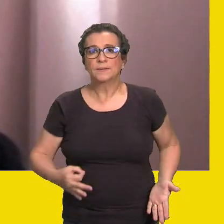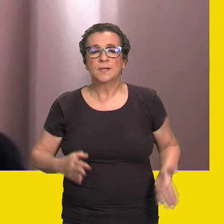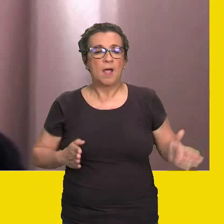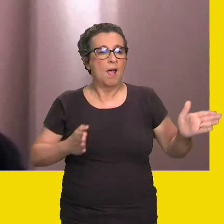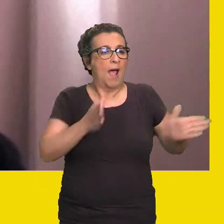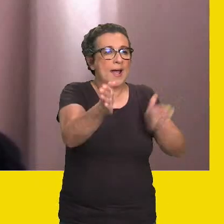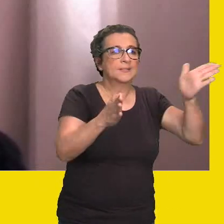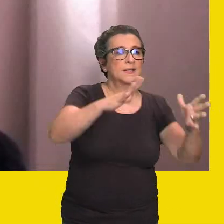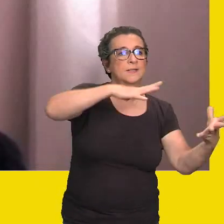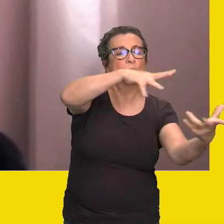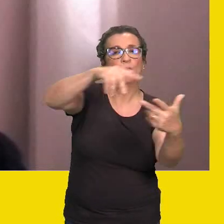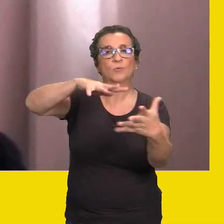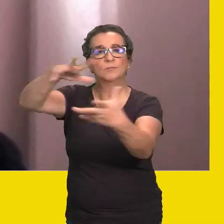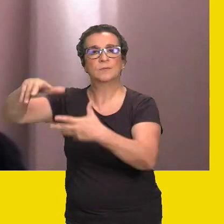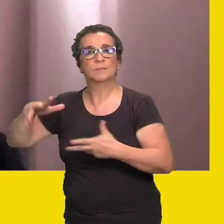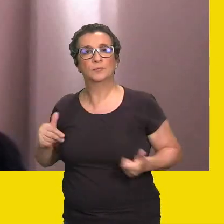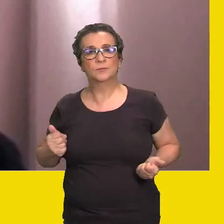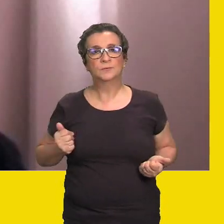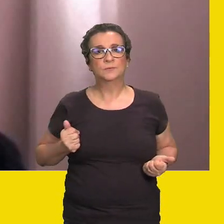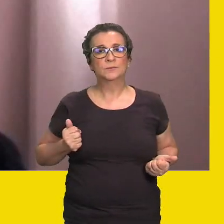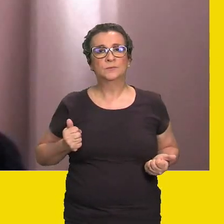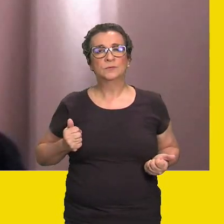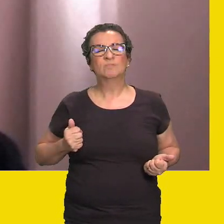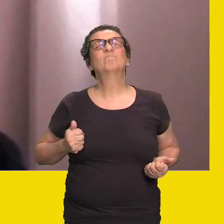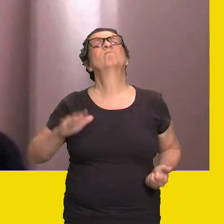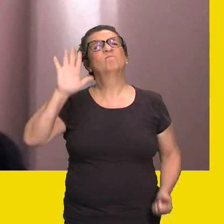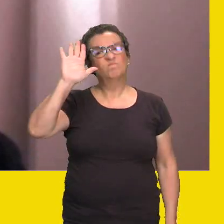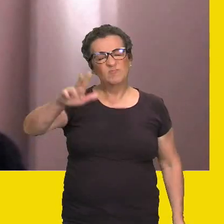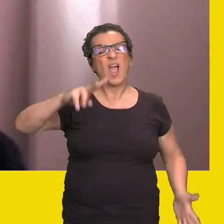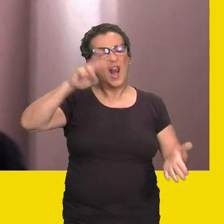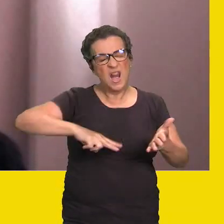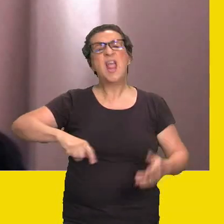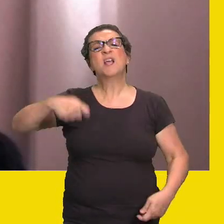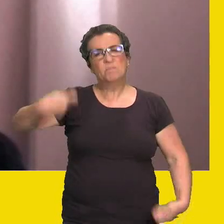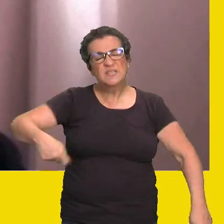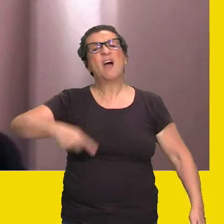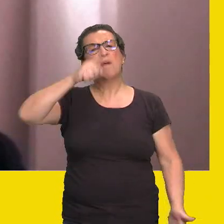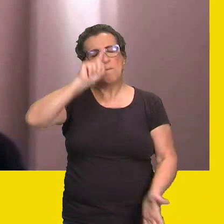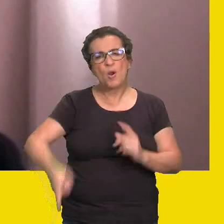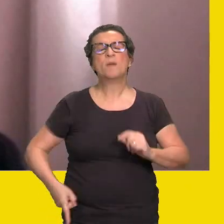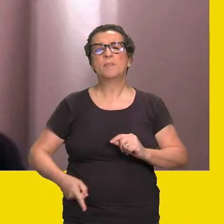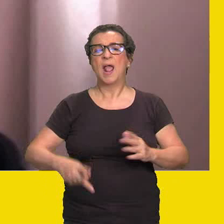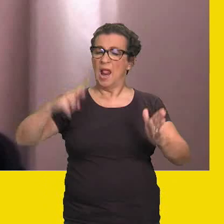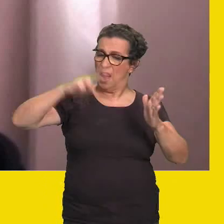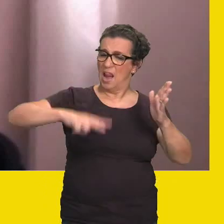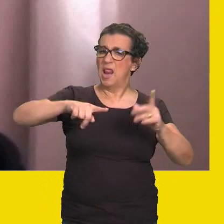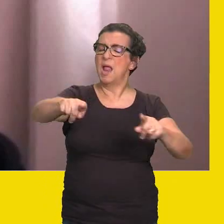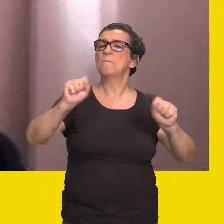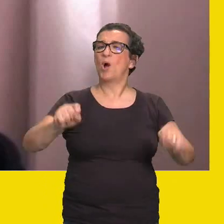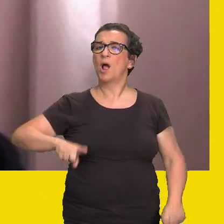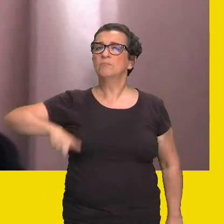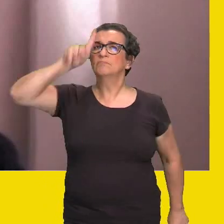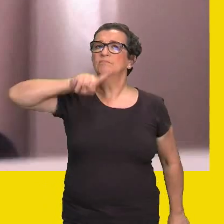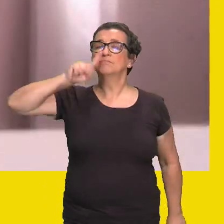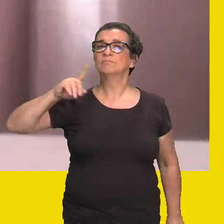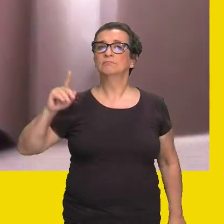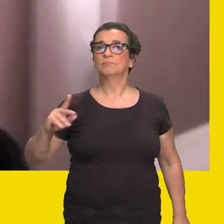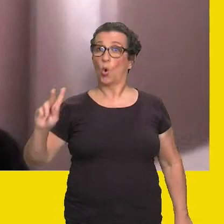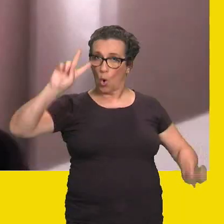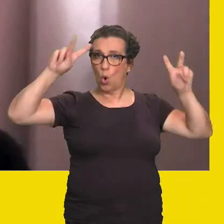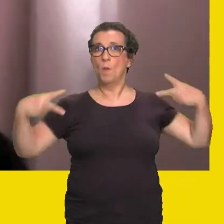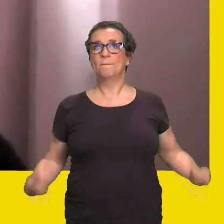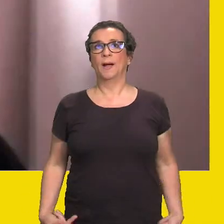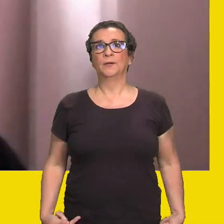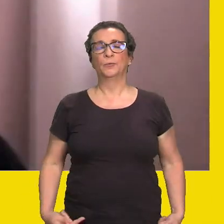outro. Sim, a leitura devia ser proibida. Ler pode tornar o homem perigosamente humano.